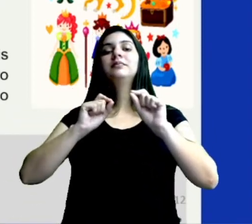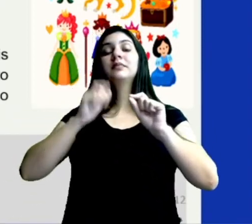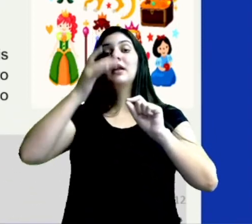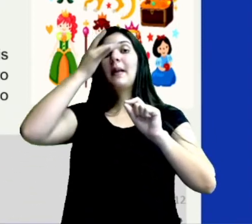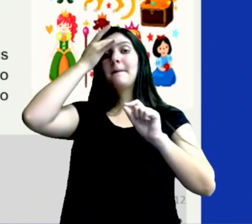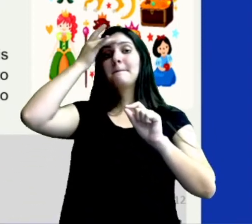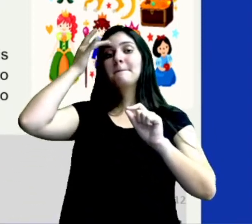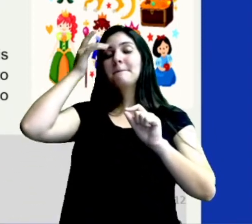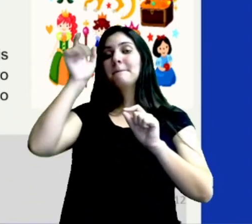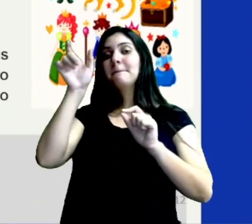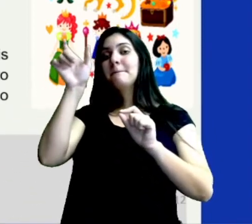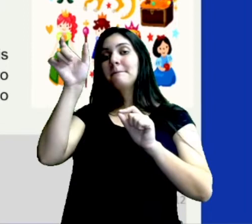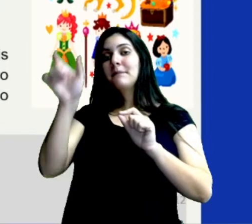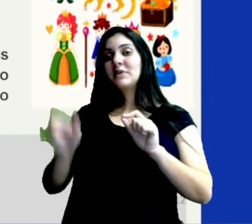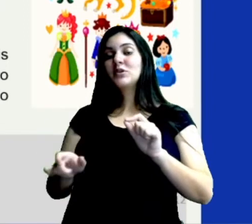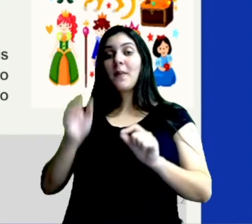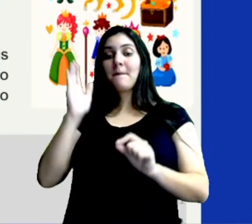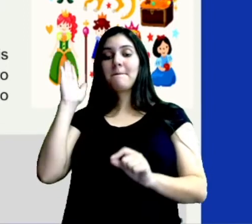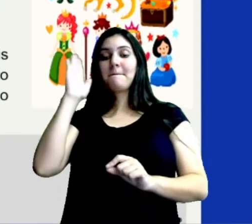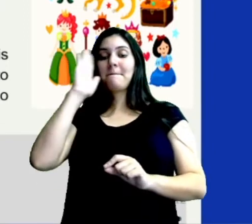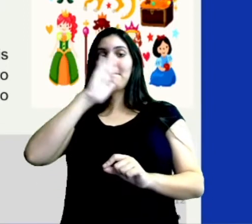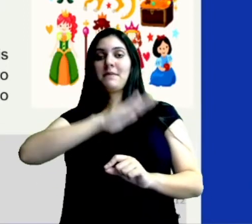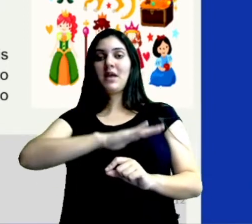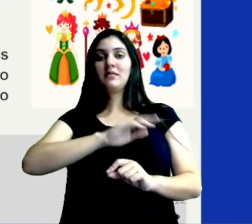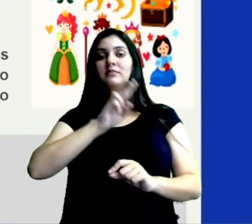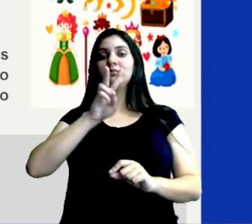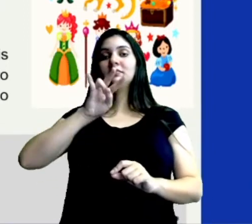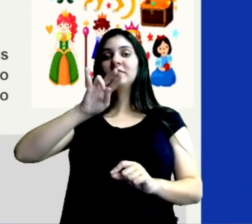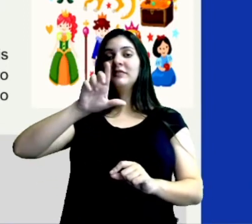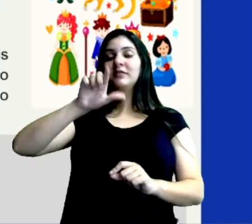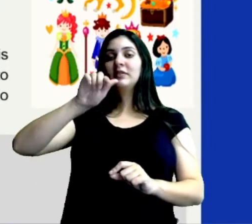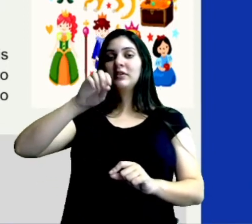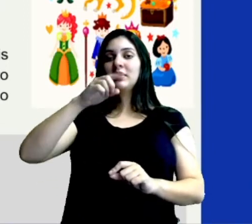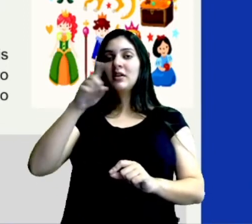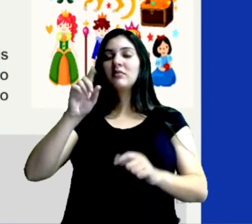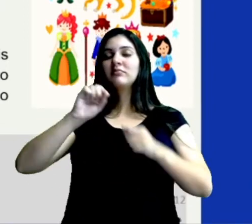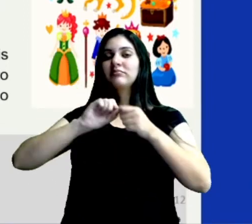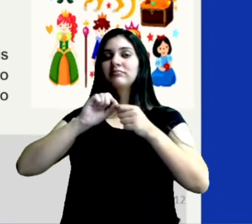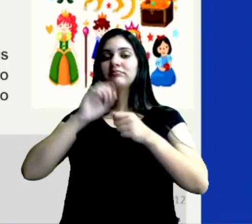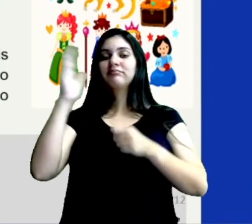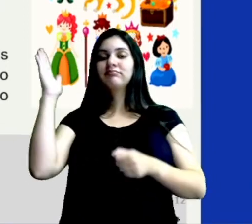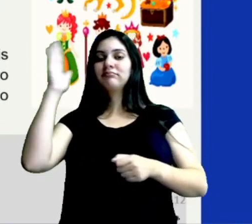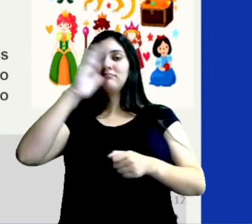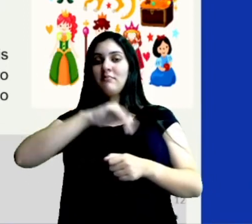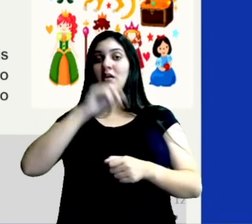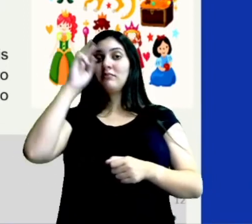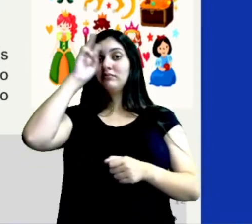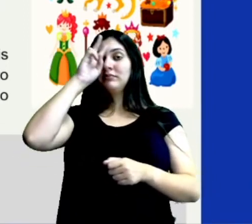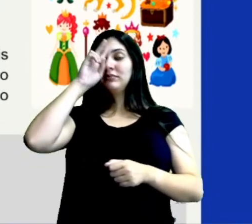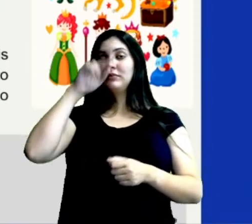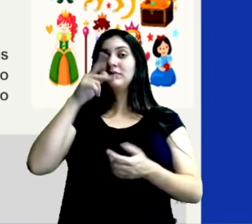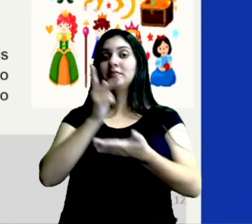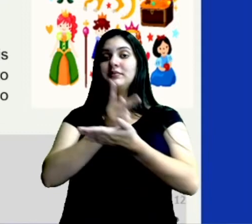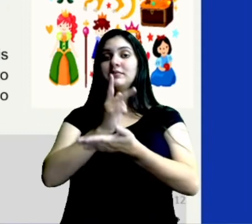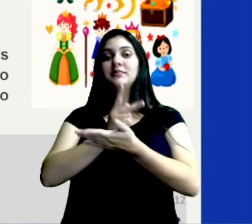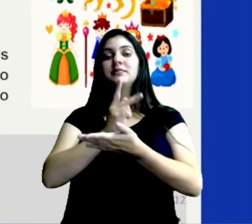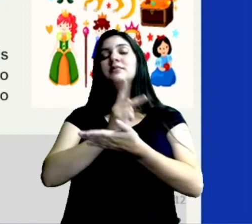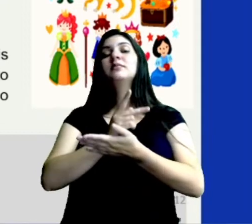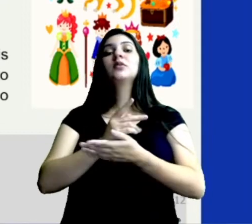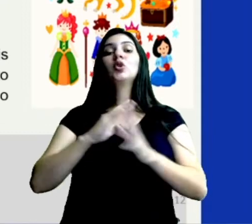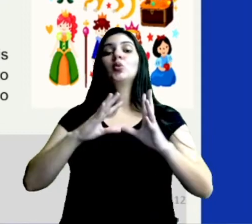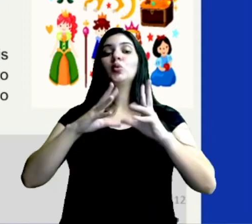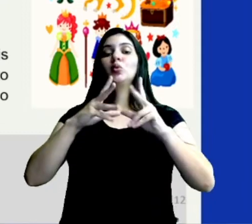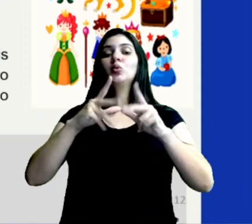É aquele vilão, né? Aquele que executa a maldade. Ele é o vilão da história. Sempre em todo conto